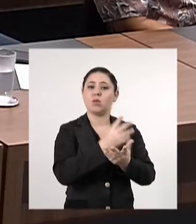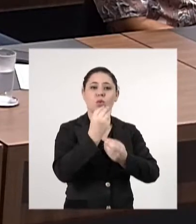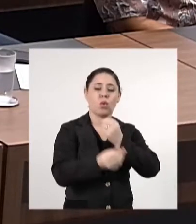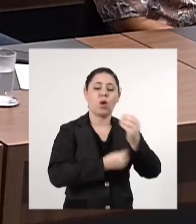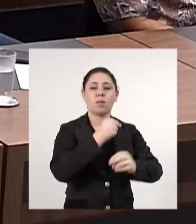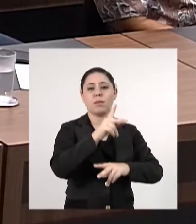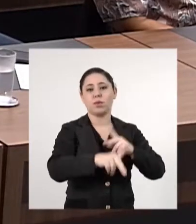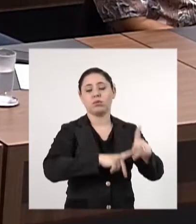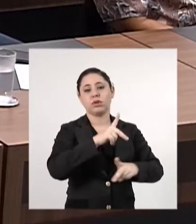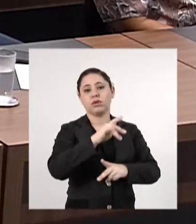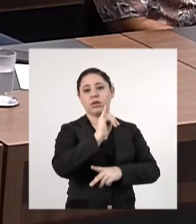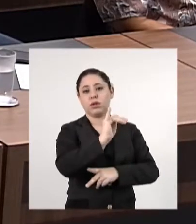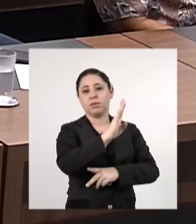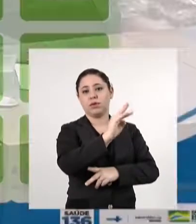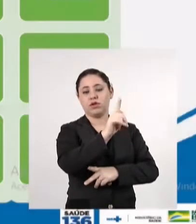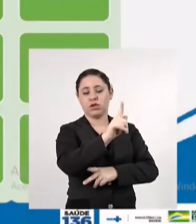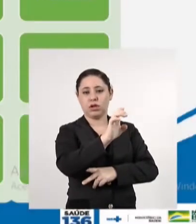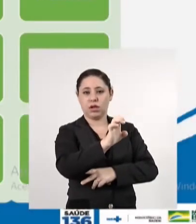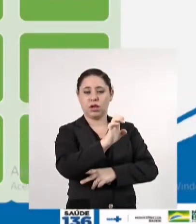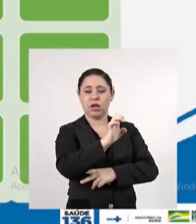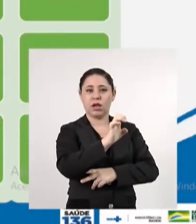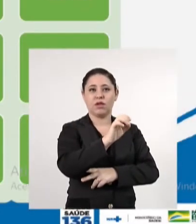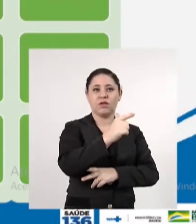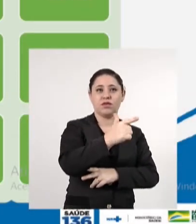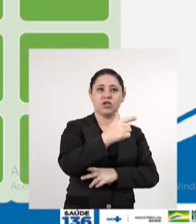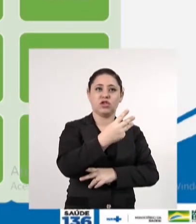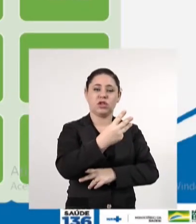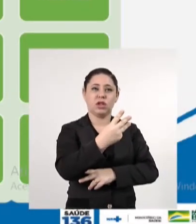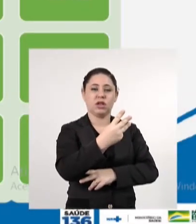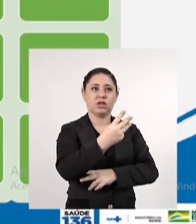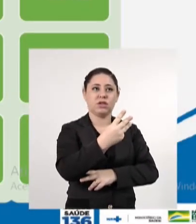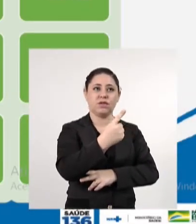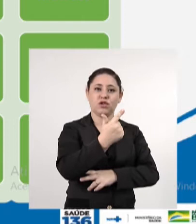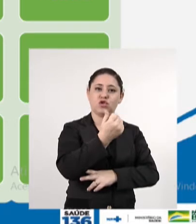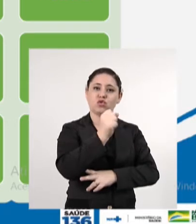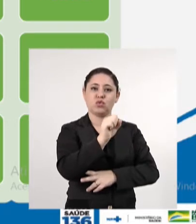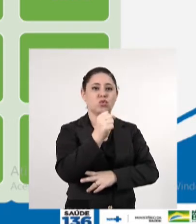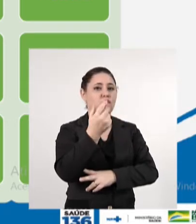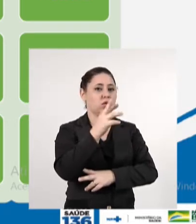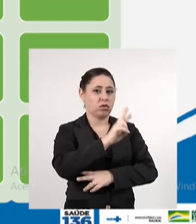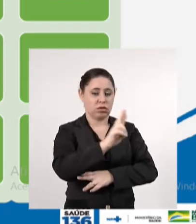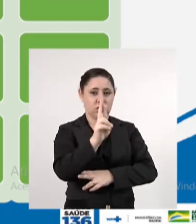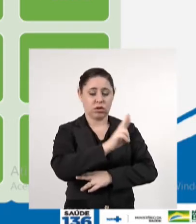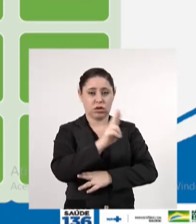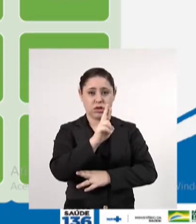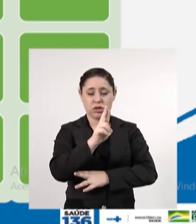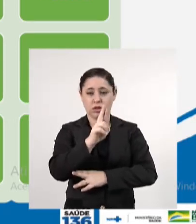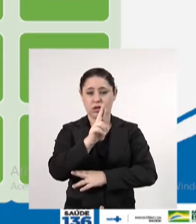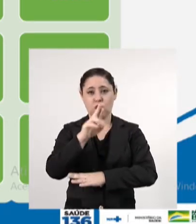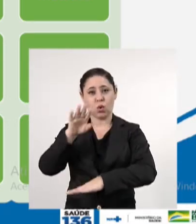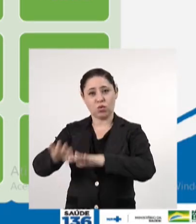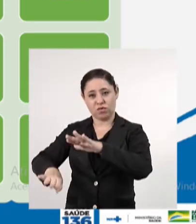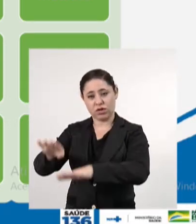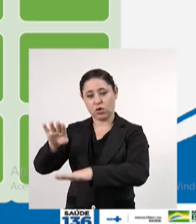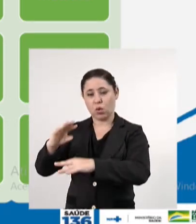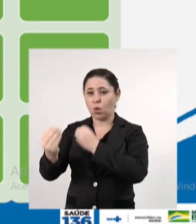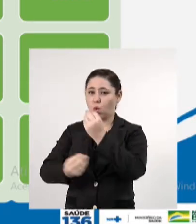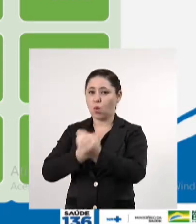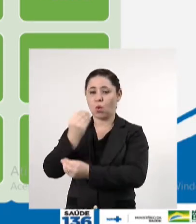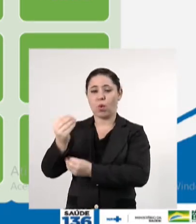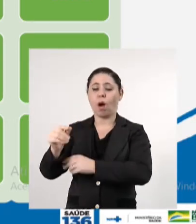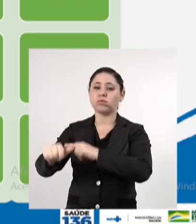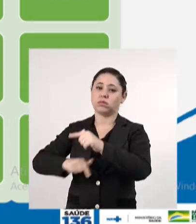população IBGE, num valor de R$ 23 a R$ 28. E o PAB variável conforme a implantação